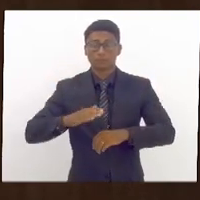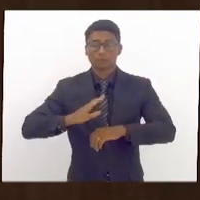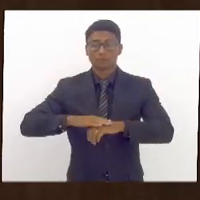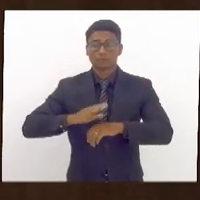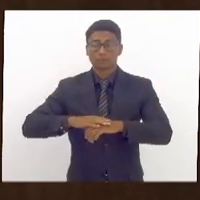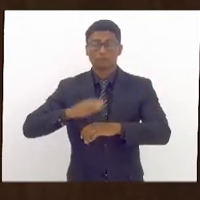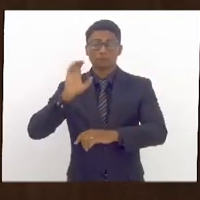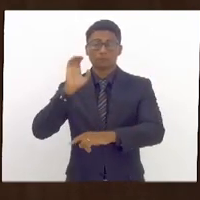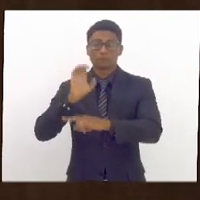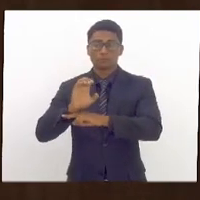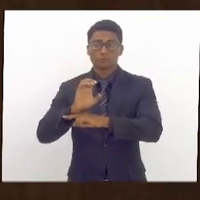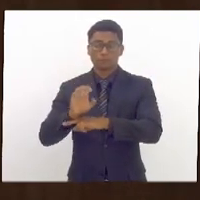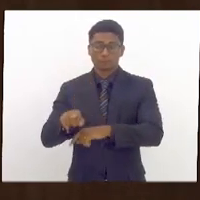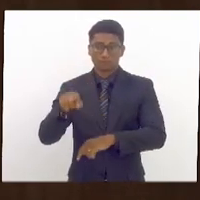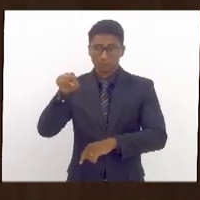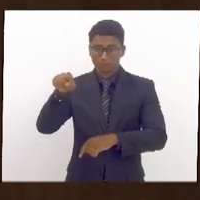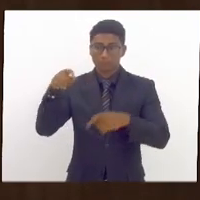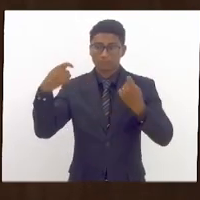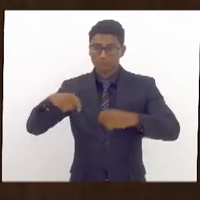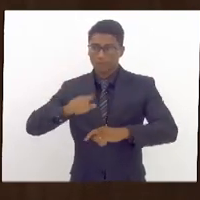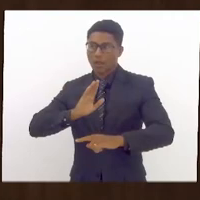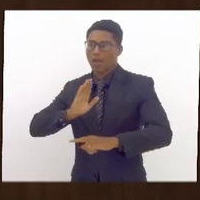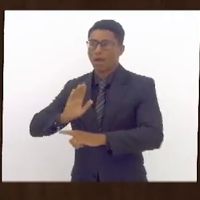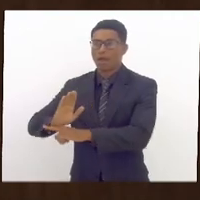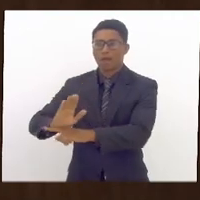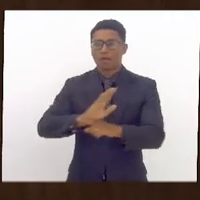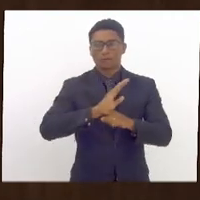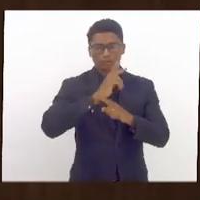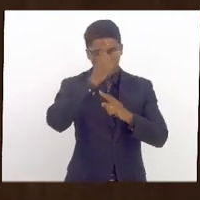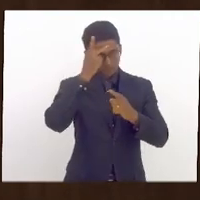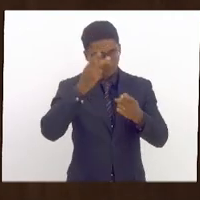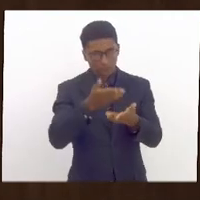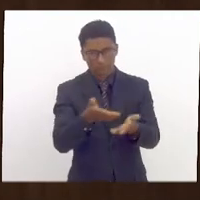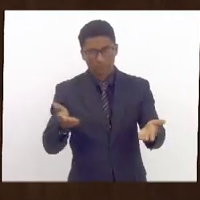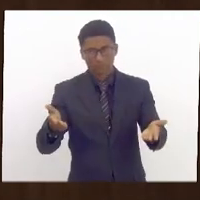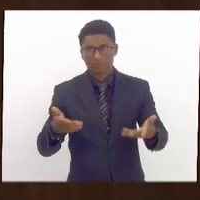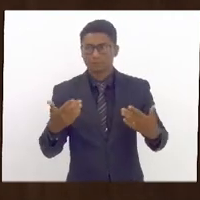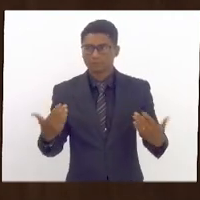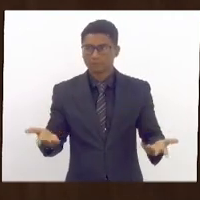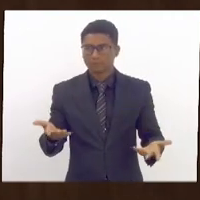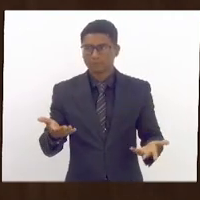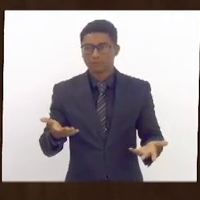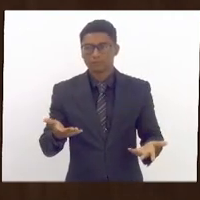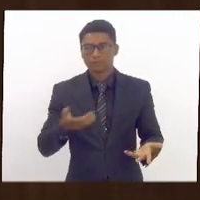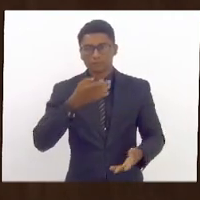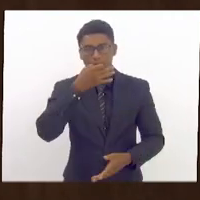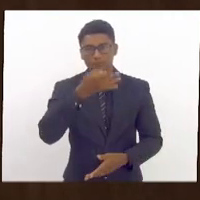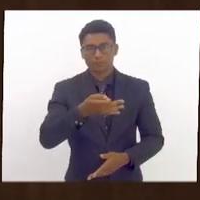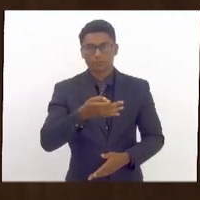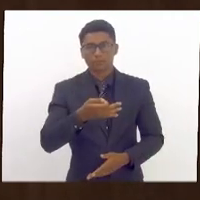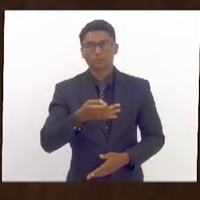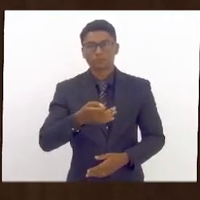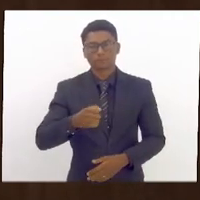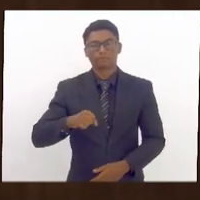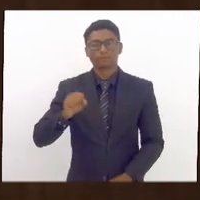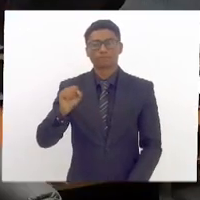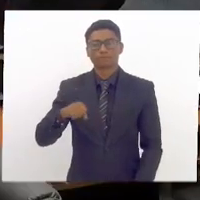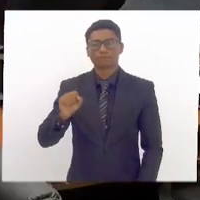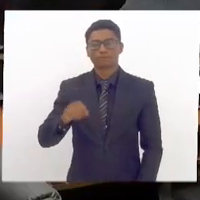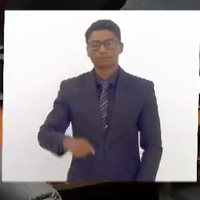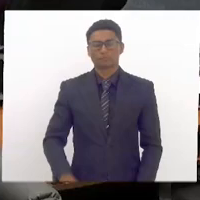assistir essas pessoas. Por via de consequência, no mérito, o parecer é